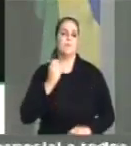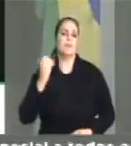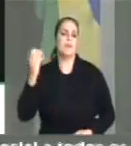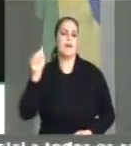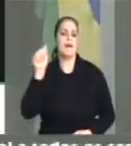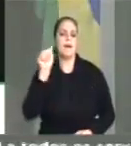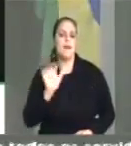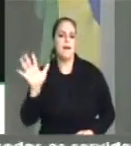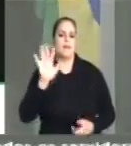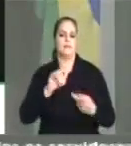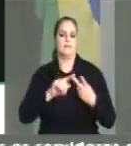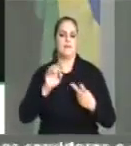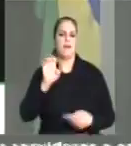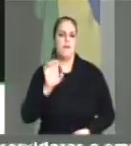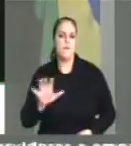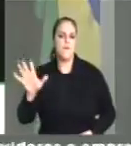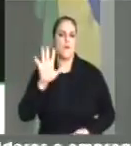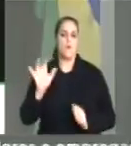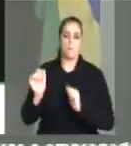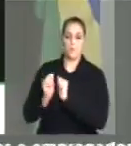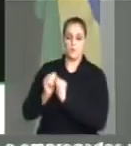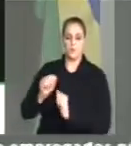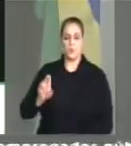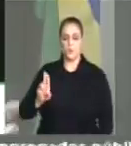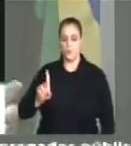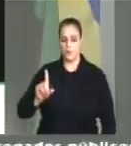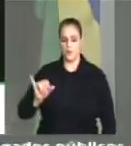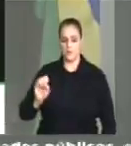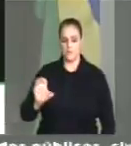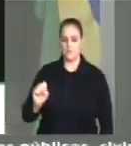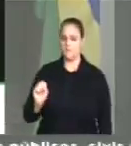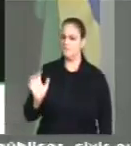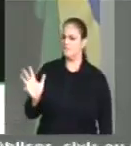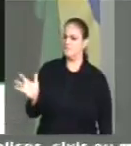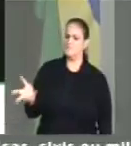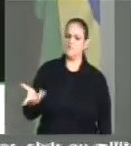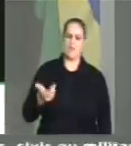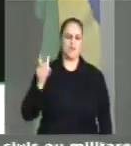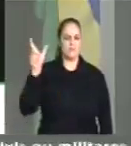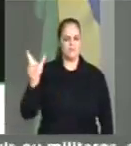Ulisses. Que figura, inquieta,